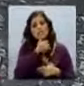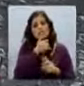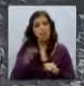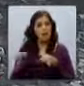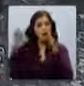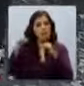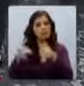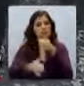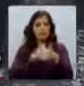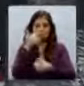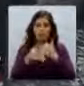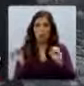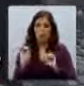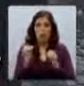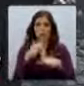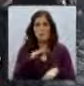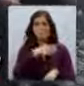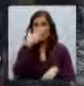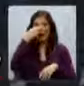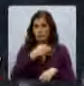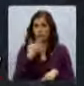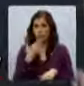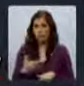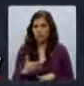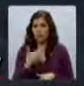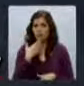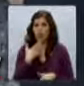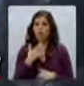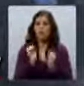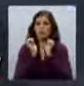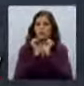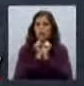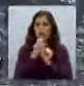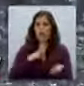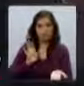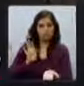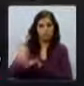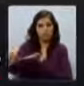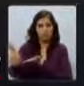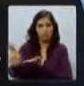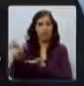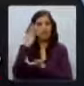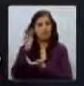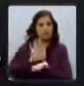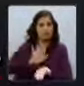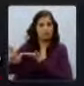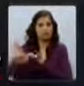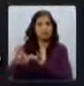mas acredita que a ação pedida pela Segurança Social teve o propósito de afastar Santana da corrida a Belém.